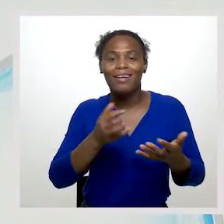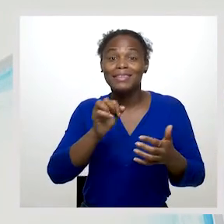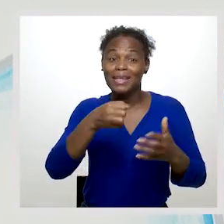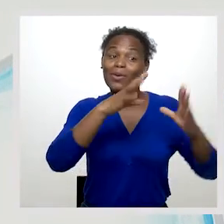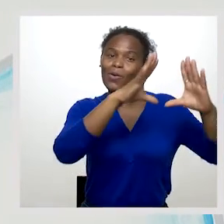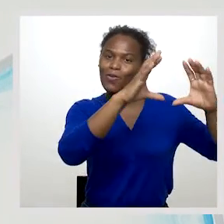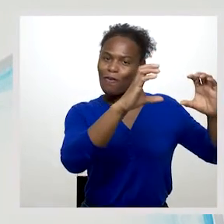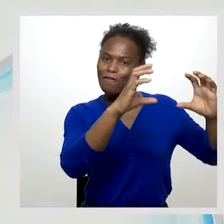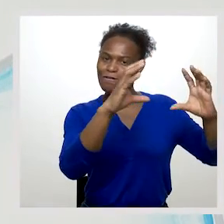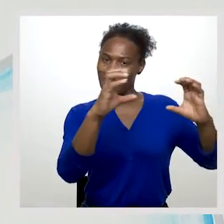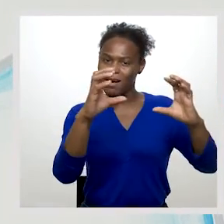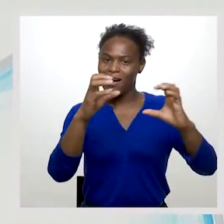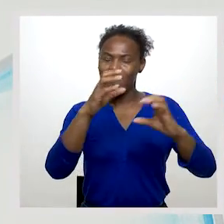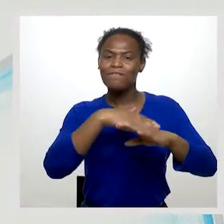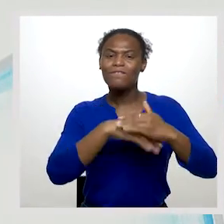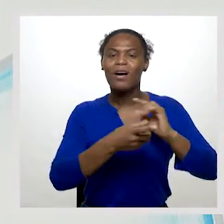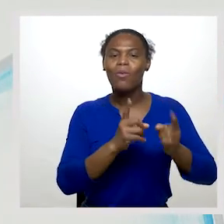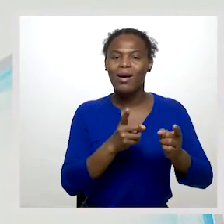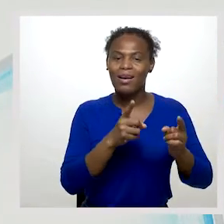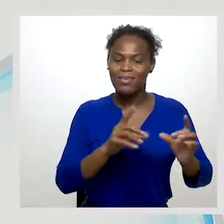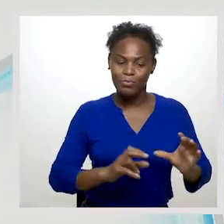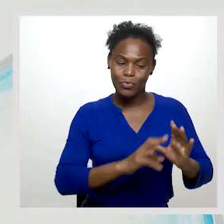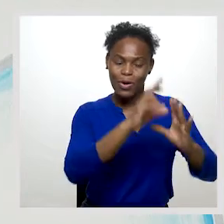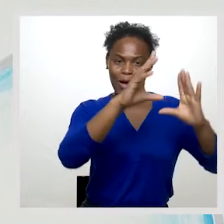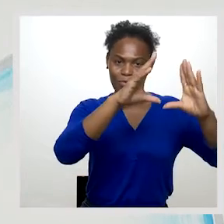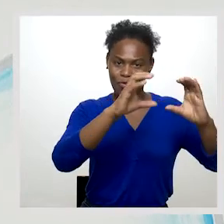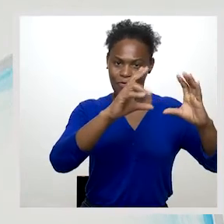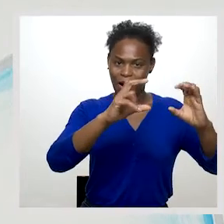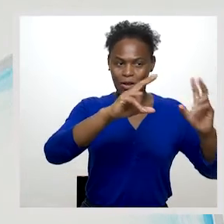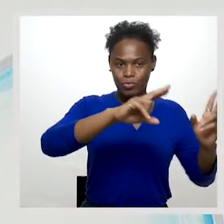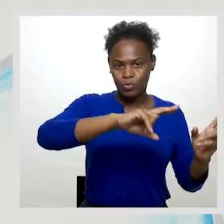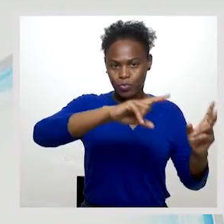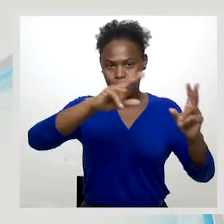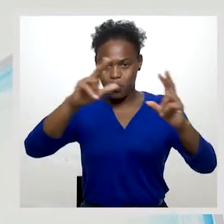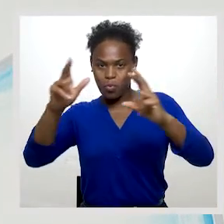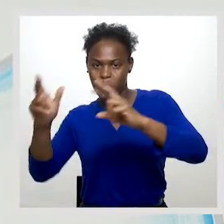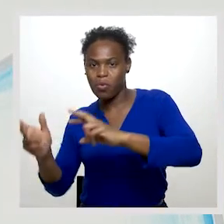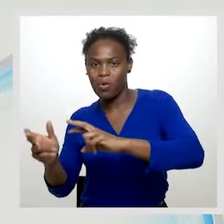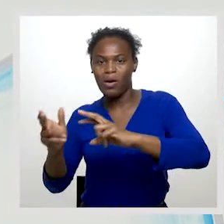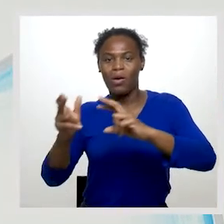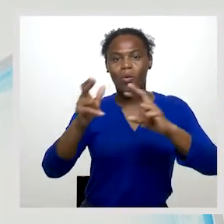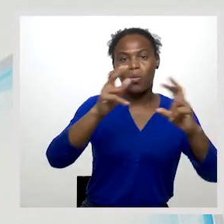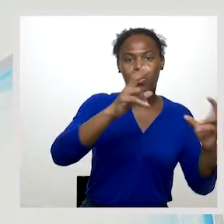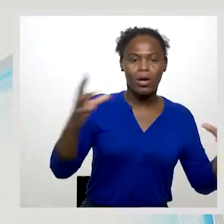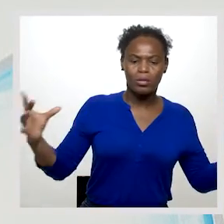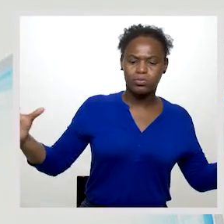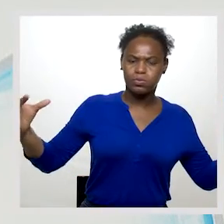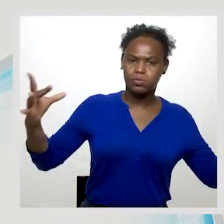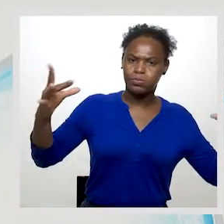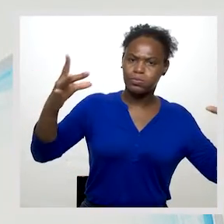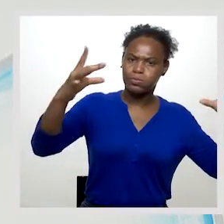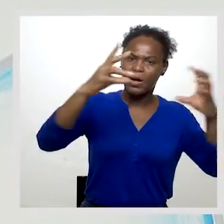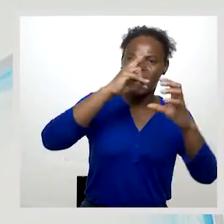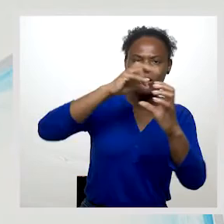Boa! As nuvens, o que é que fazem com as nuvens? As nuvens transportam-se, não é? Ou seja, acumulam-se